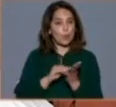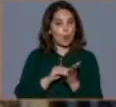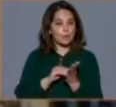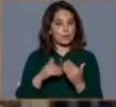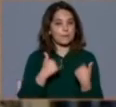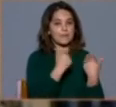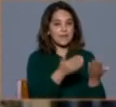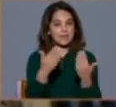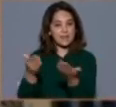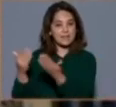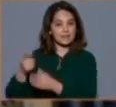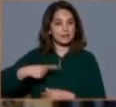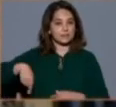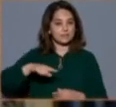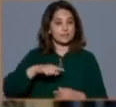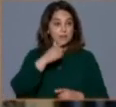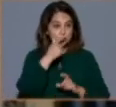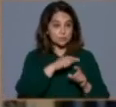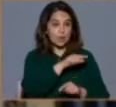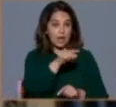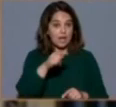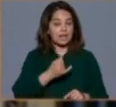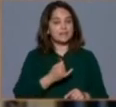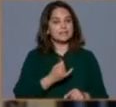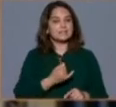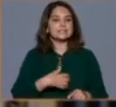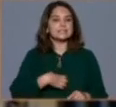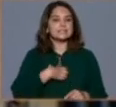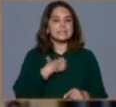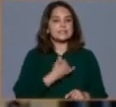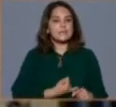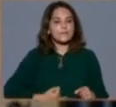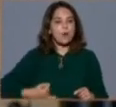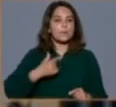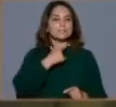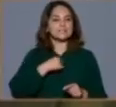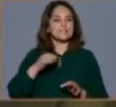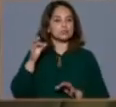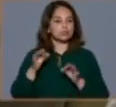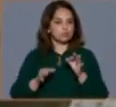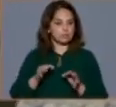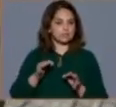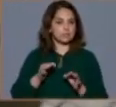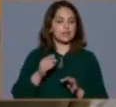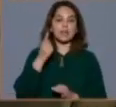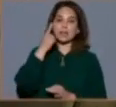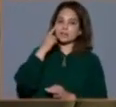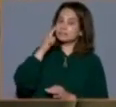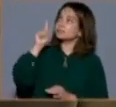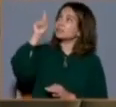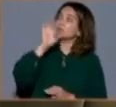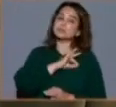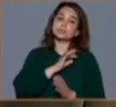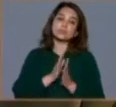dons, sintam fome e sede de justiça, oremos. Ouvi, Senhor, as nossas